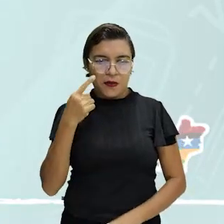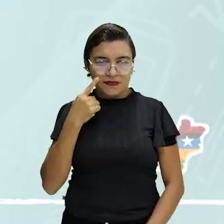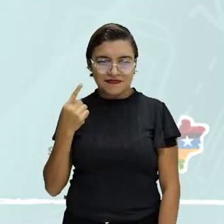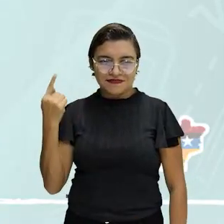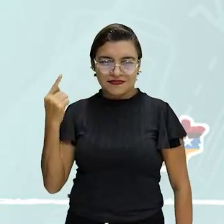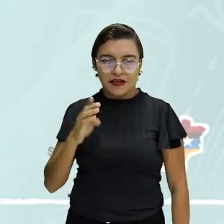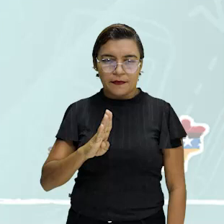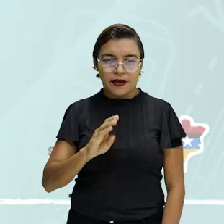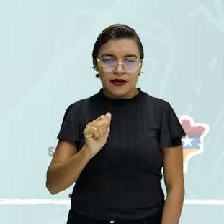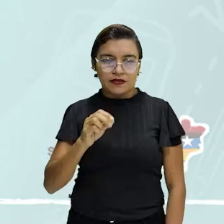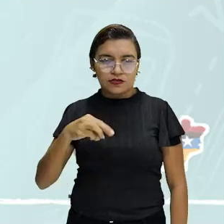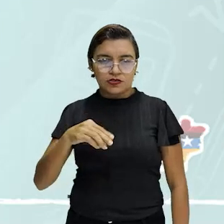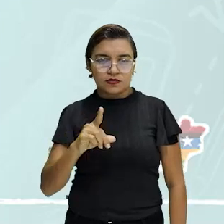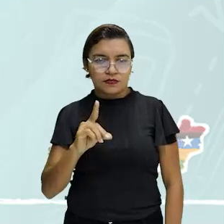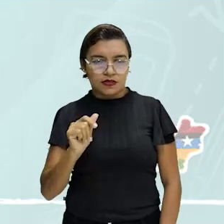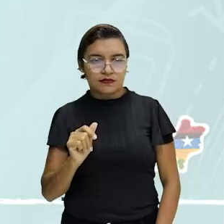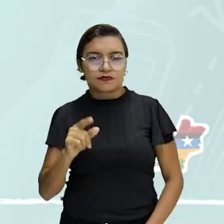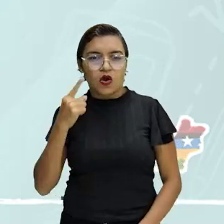batman.da silva@internet.com,